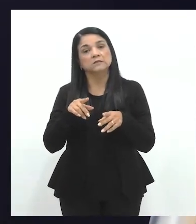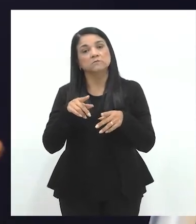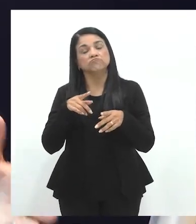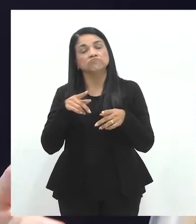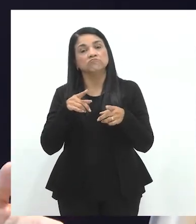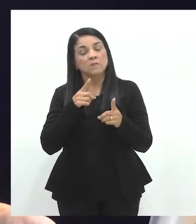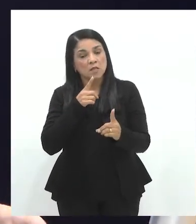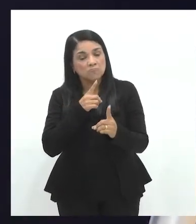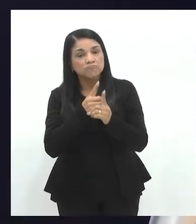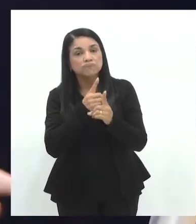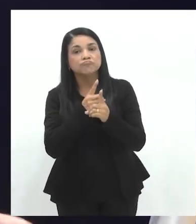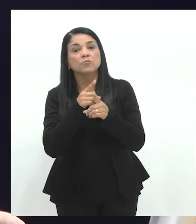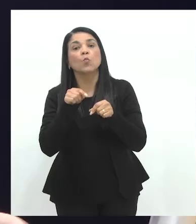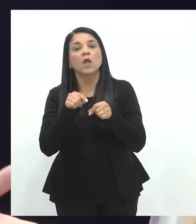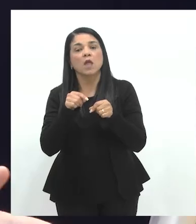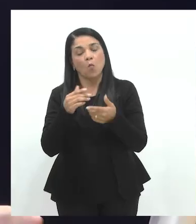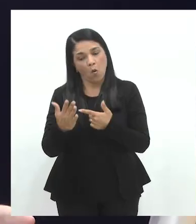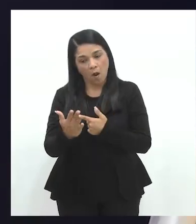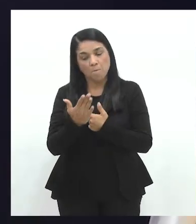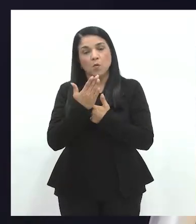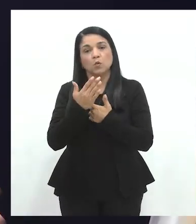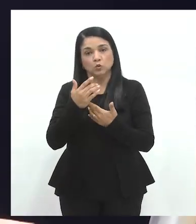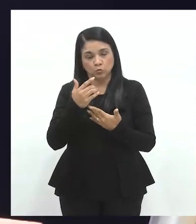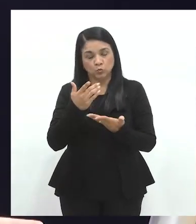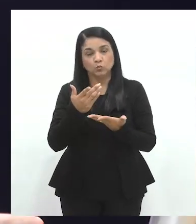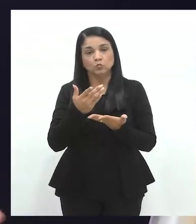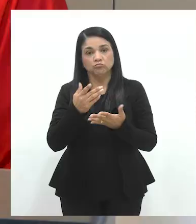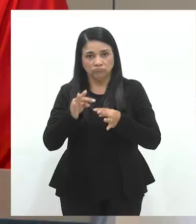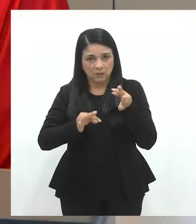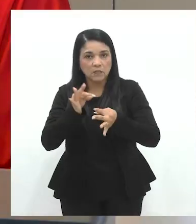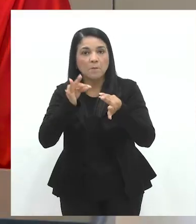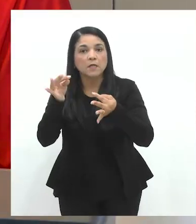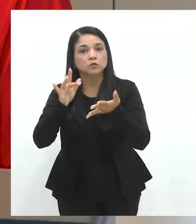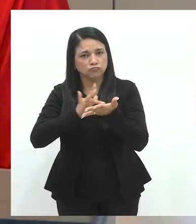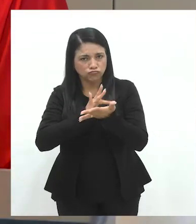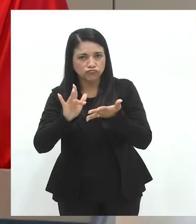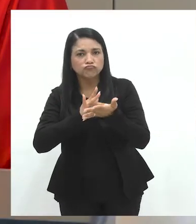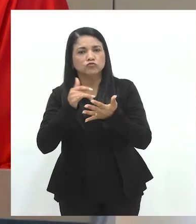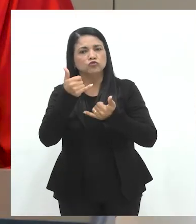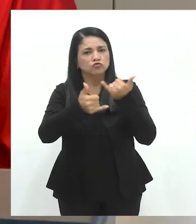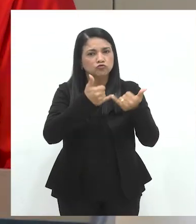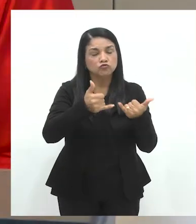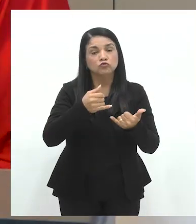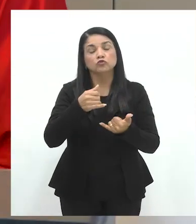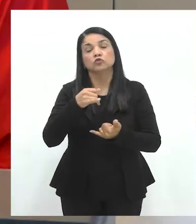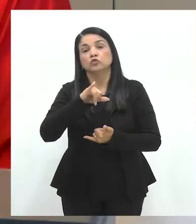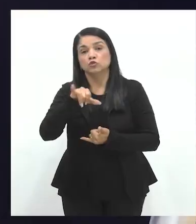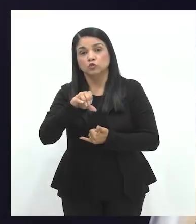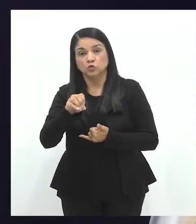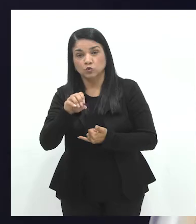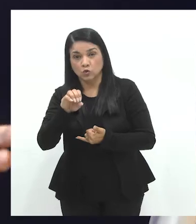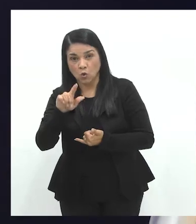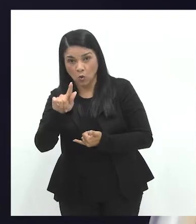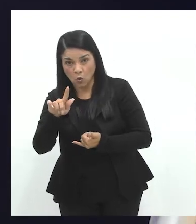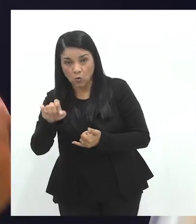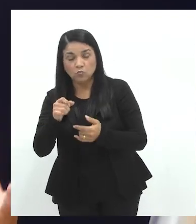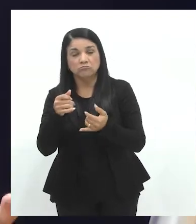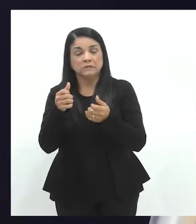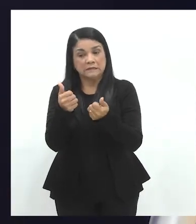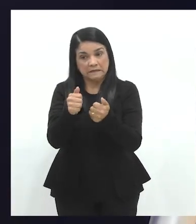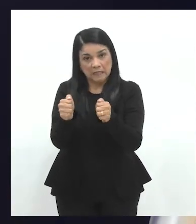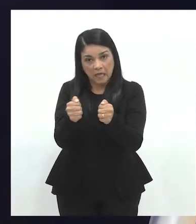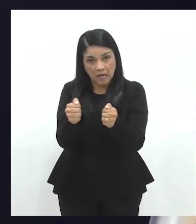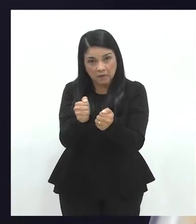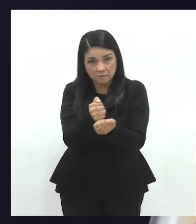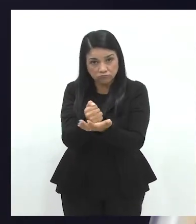intervenções utilizando o apoio digital. Com games, com joguinhos, Tablet, tá? jogo. Isso Exercícios, chama a né?